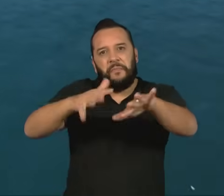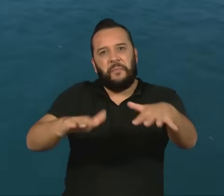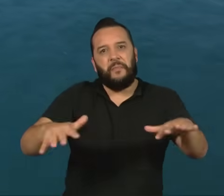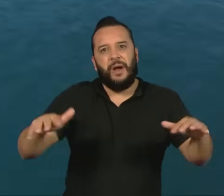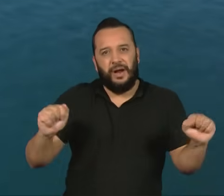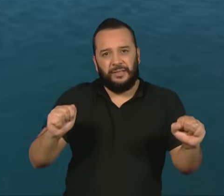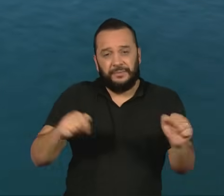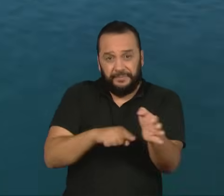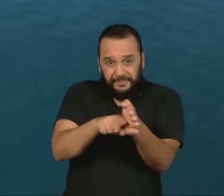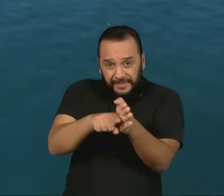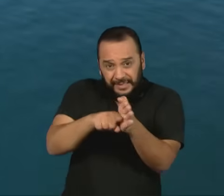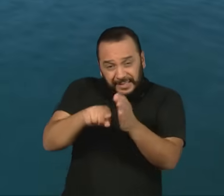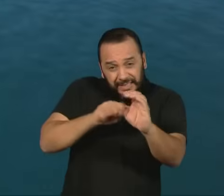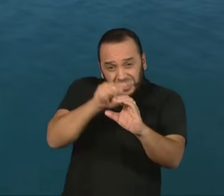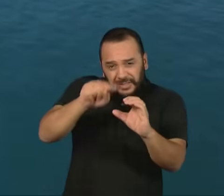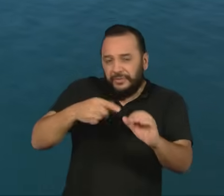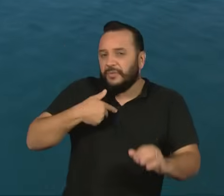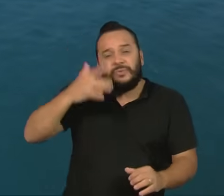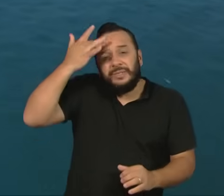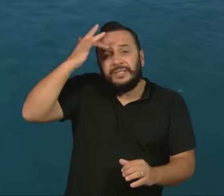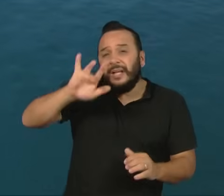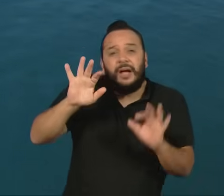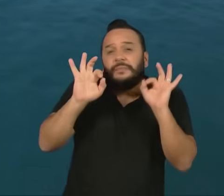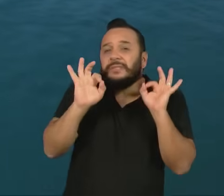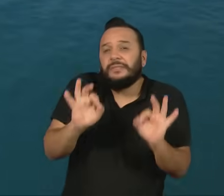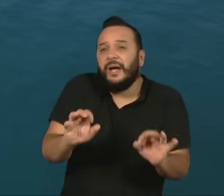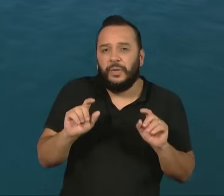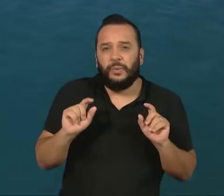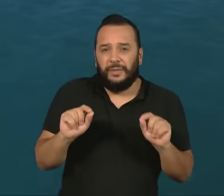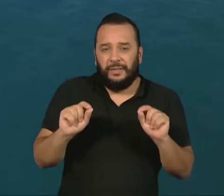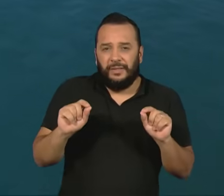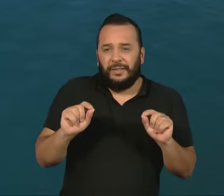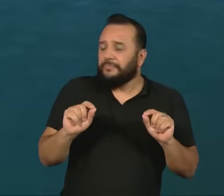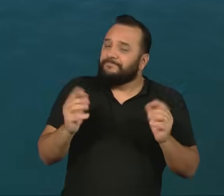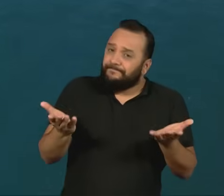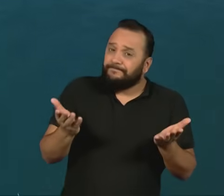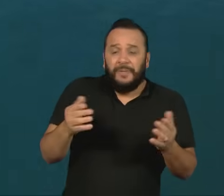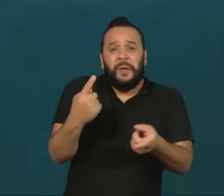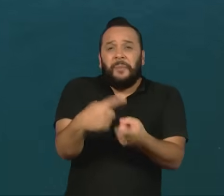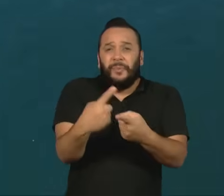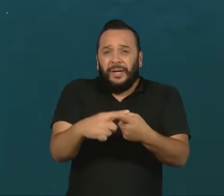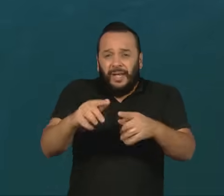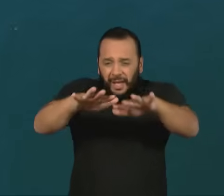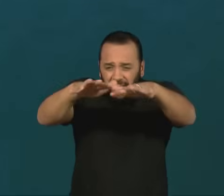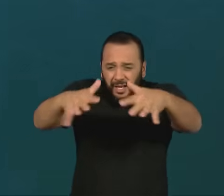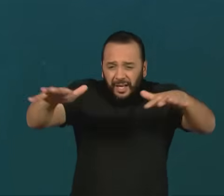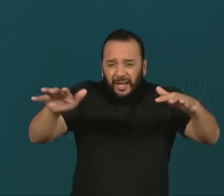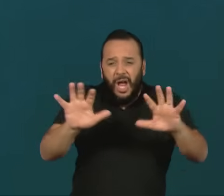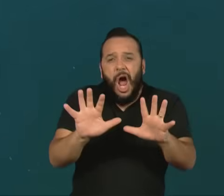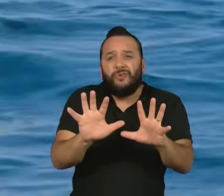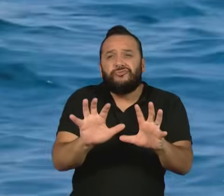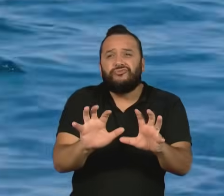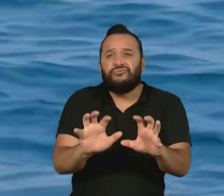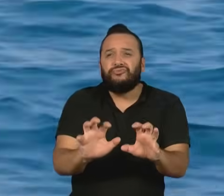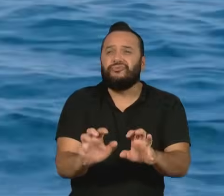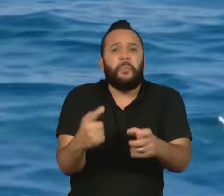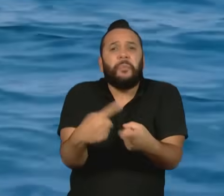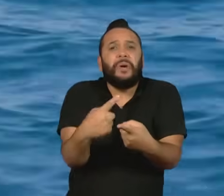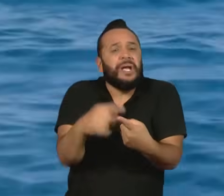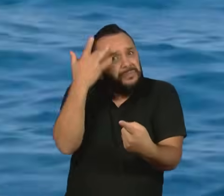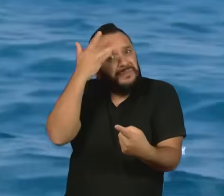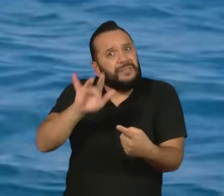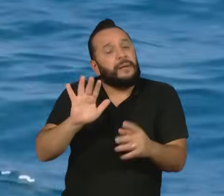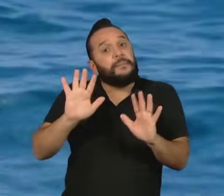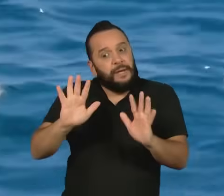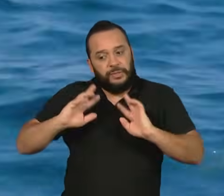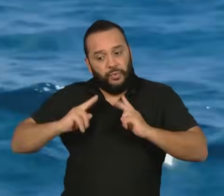Os cientistas ainda não sabem ao certo quais são as causas do escurecimento dos oceanos. As ações